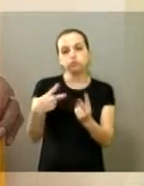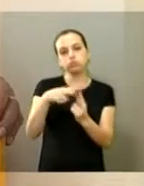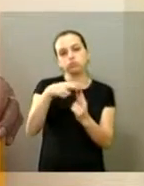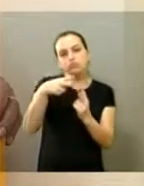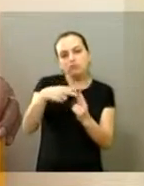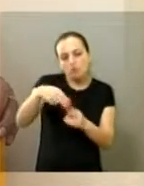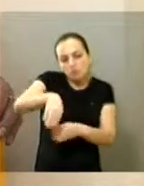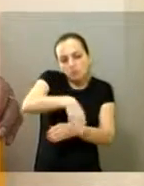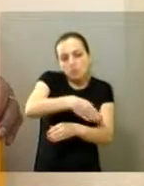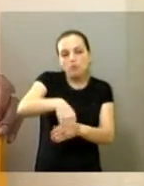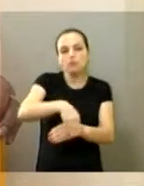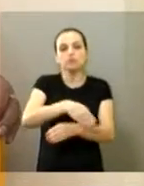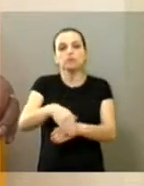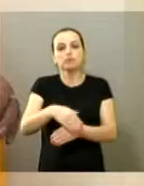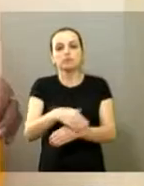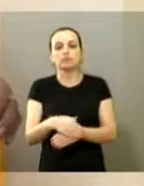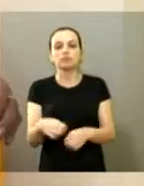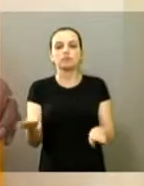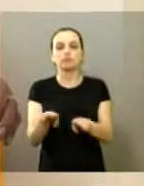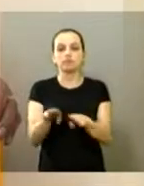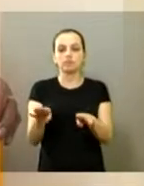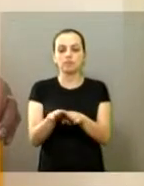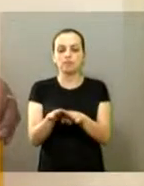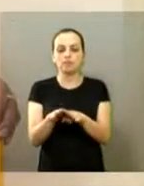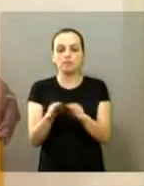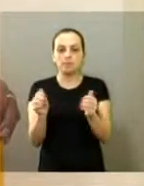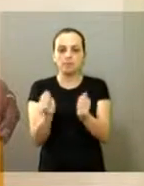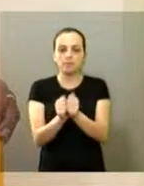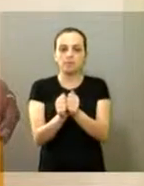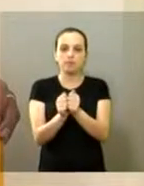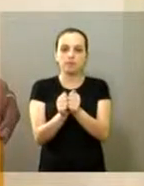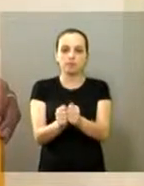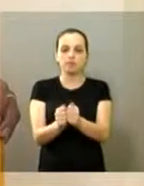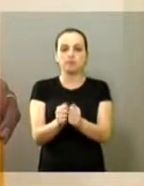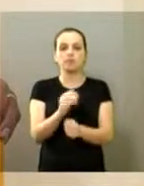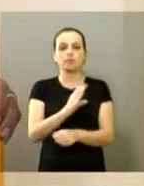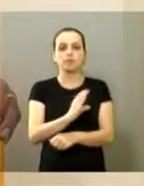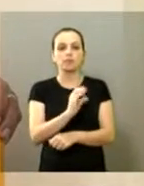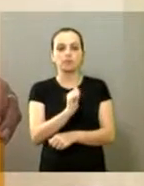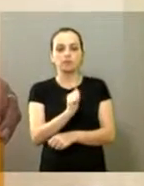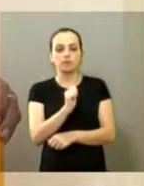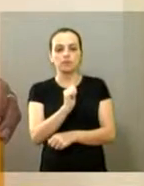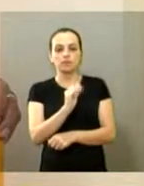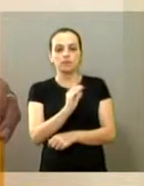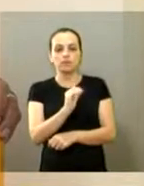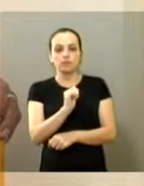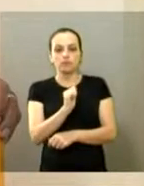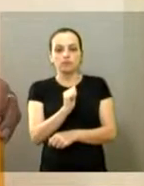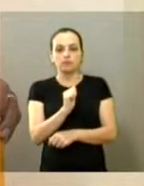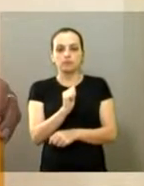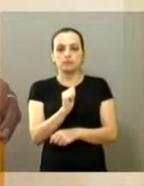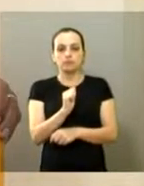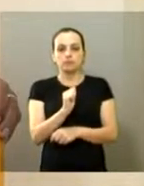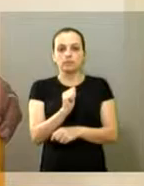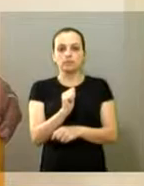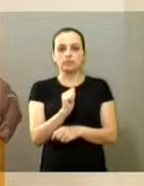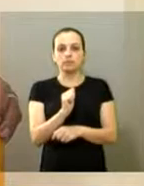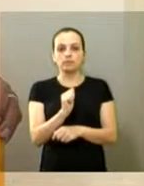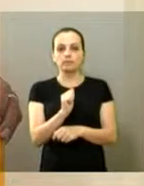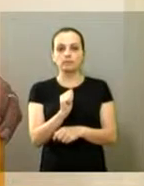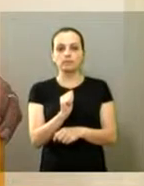de duplo sentido. E também, junto ao Coca, estou providenciando mais uma